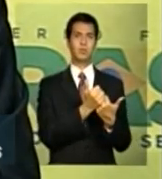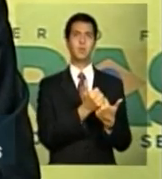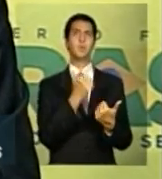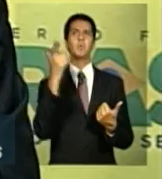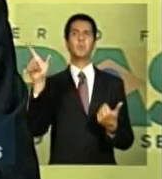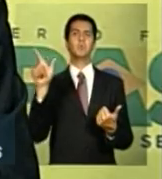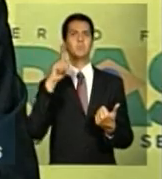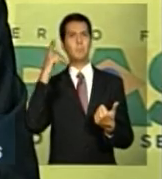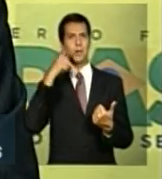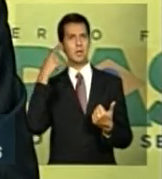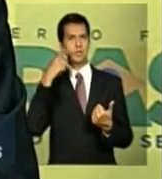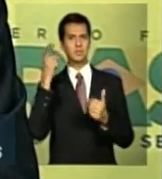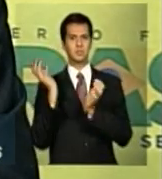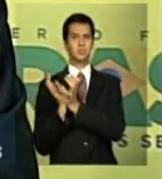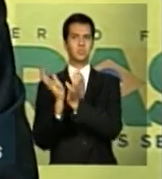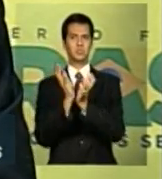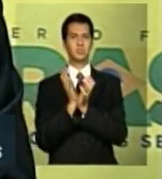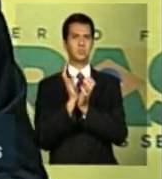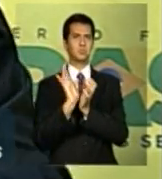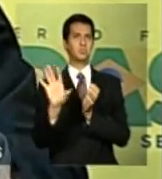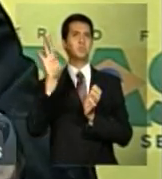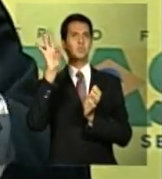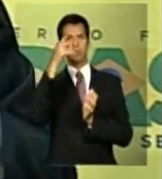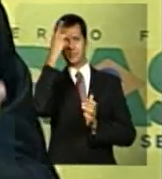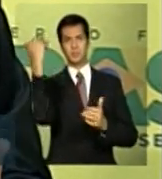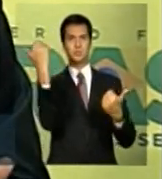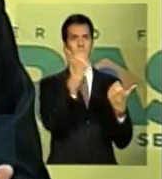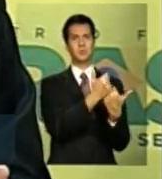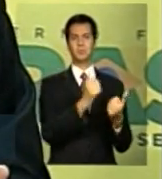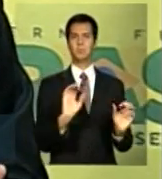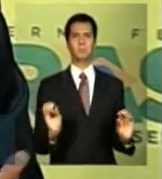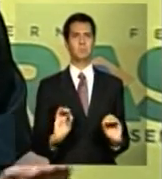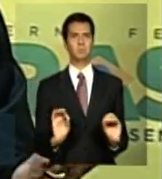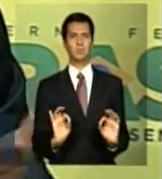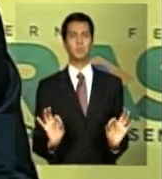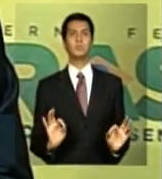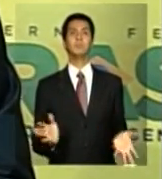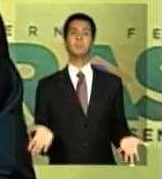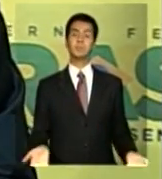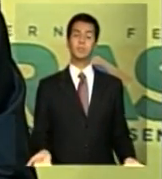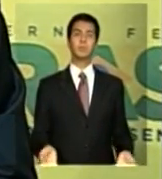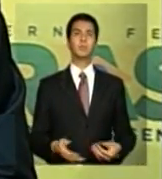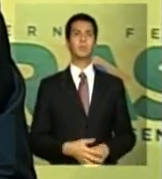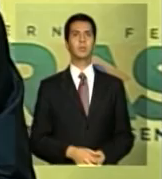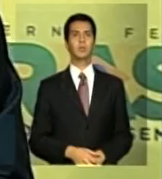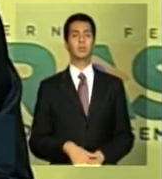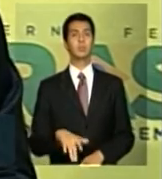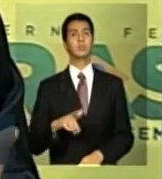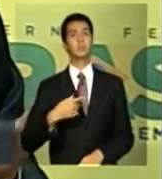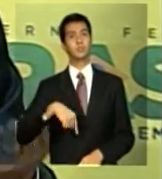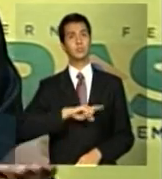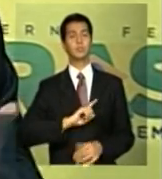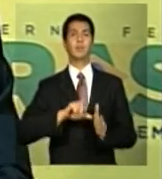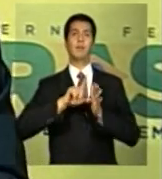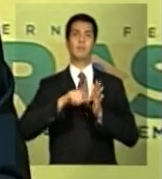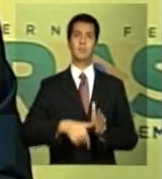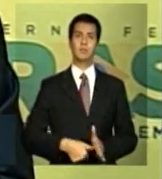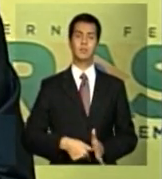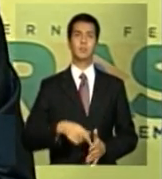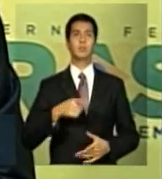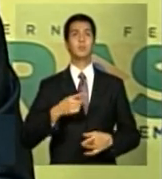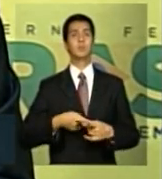também indicar ninguém para essa função. Para substituir o professor Duvanier, tivemos um certo atraso que